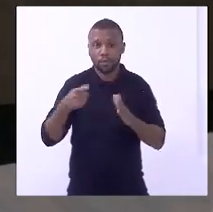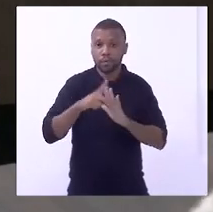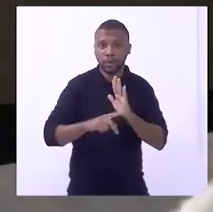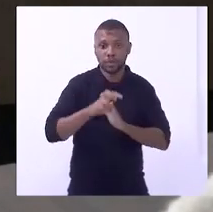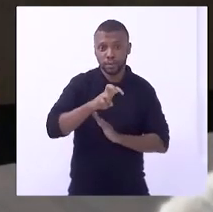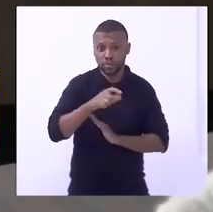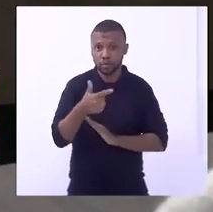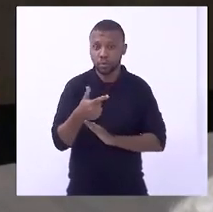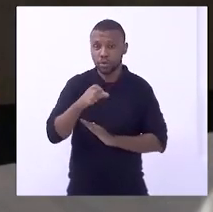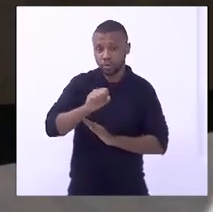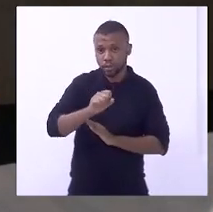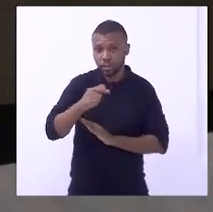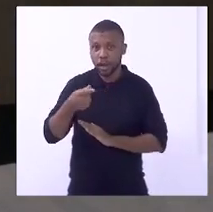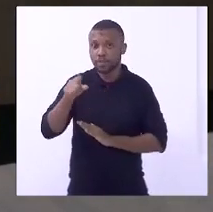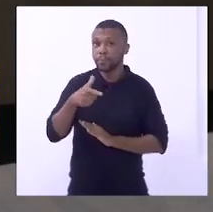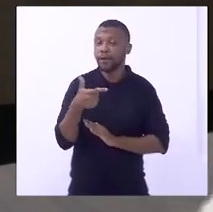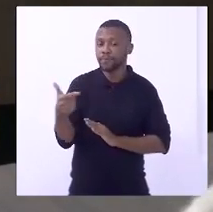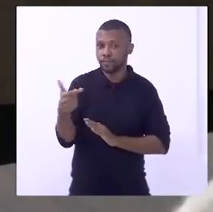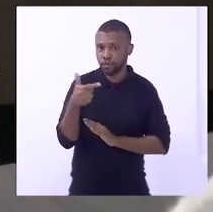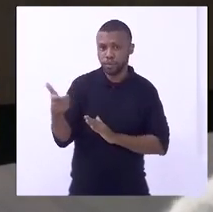22, por gentileza.